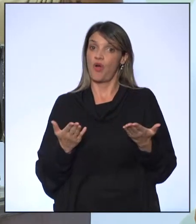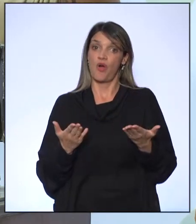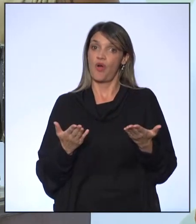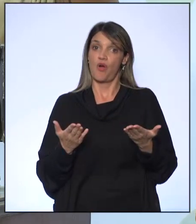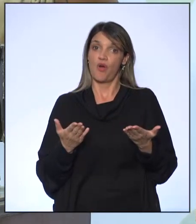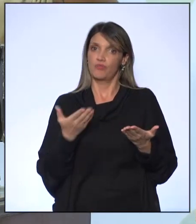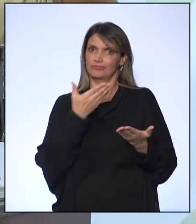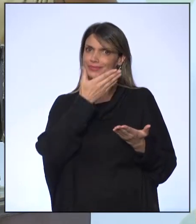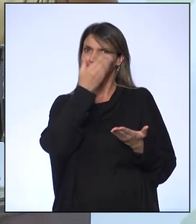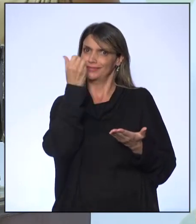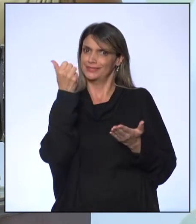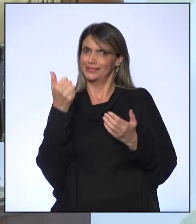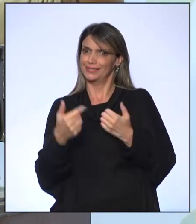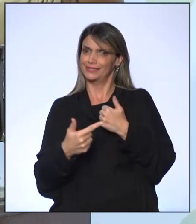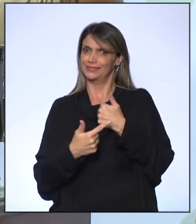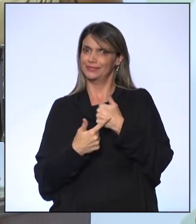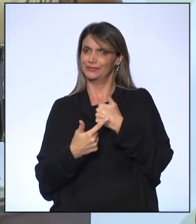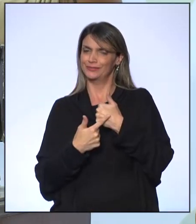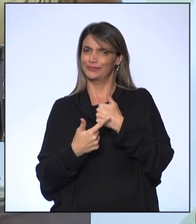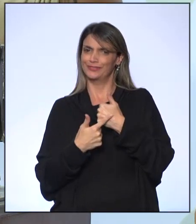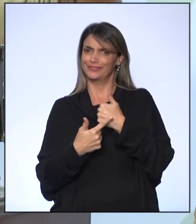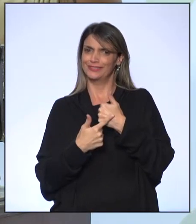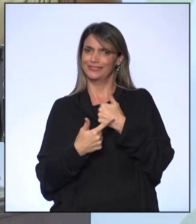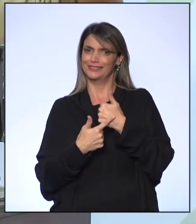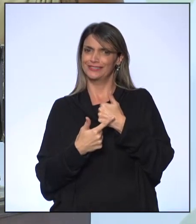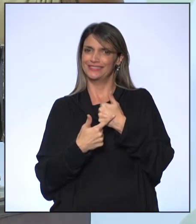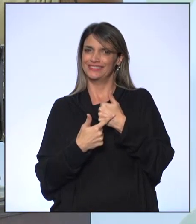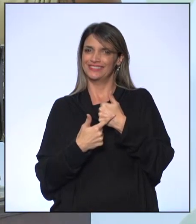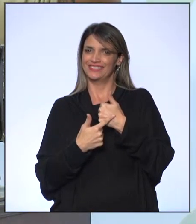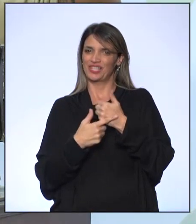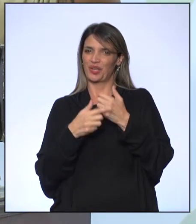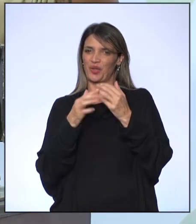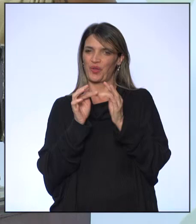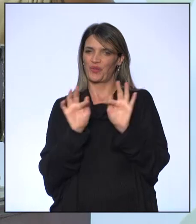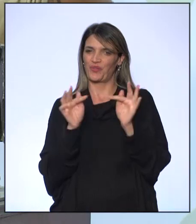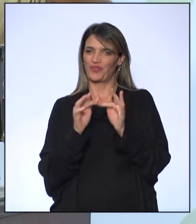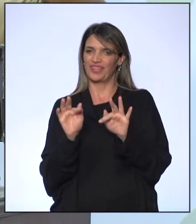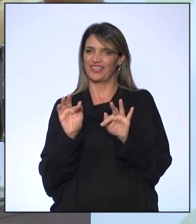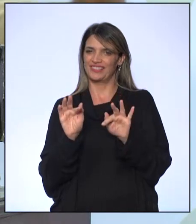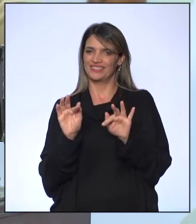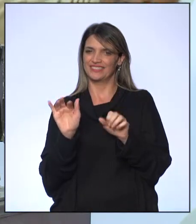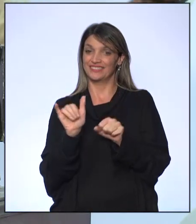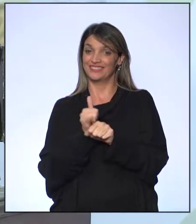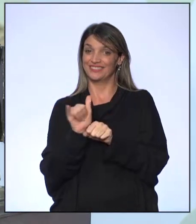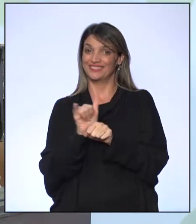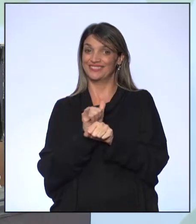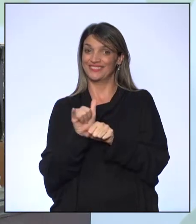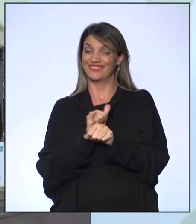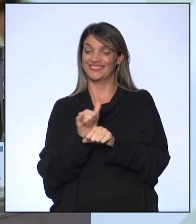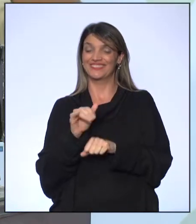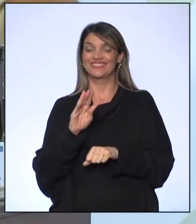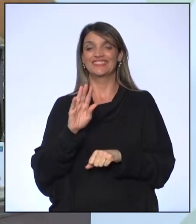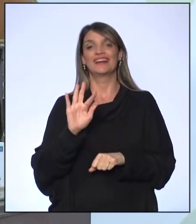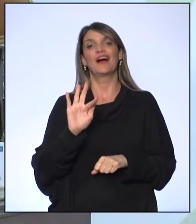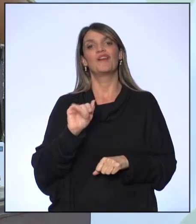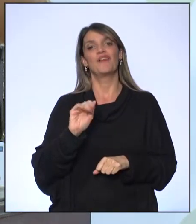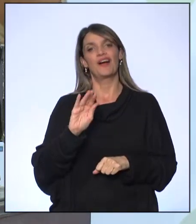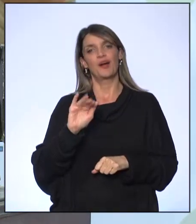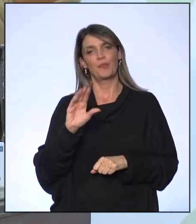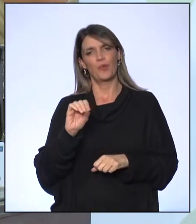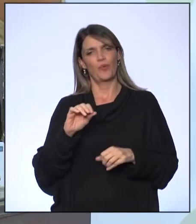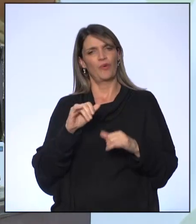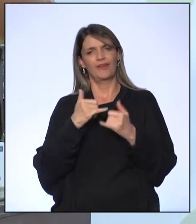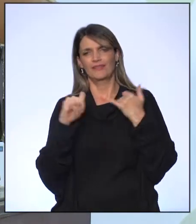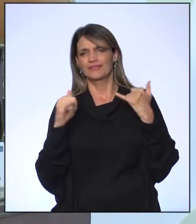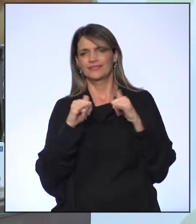lá o Bruxo da Física, beleza? Meu YouTube ali, beleza? Com o Fabião hoje aqui,